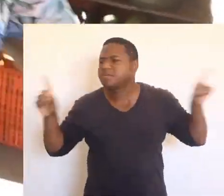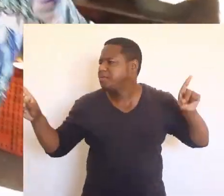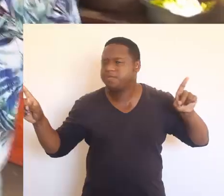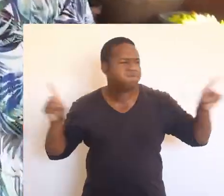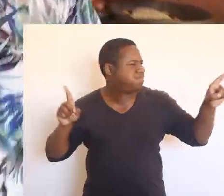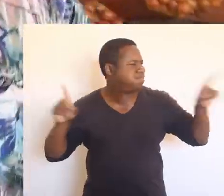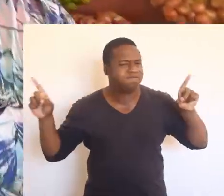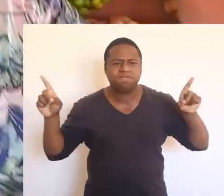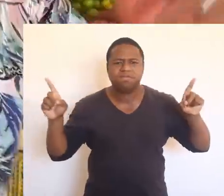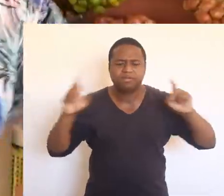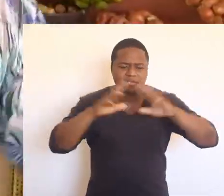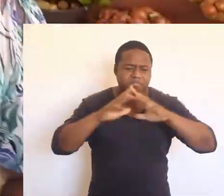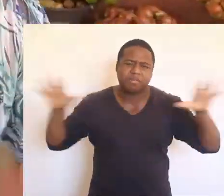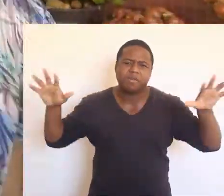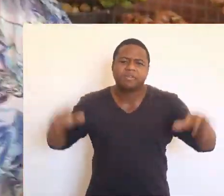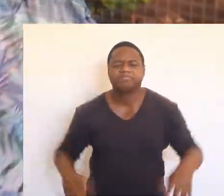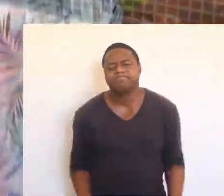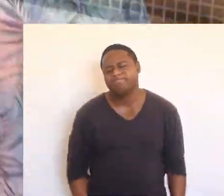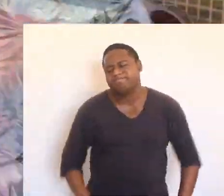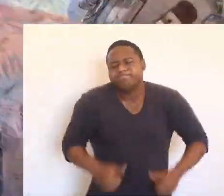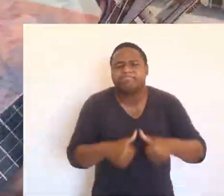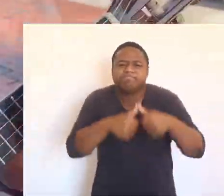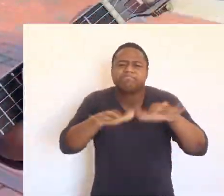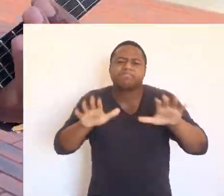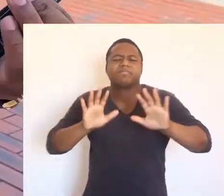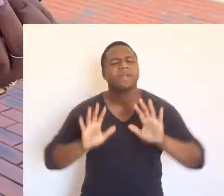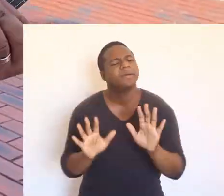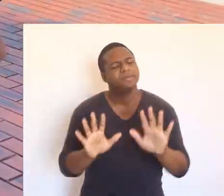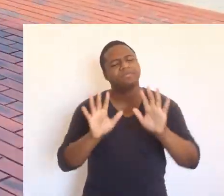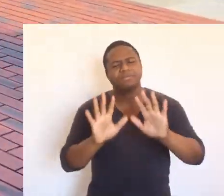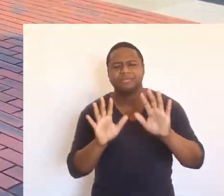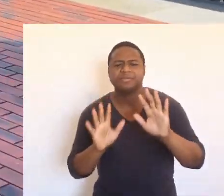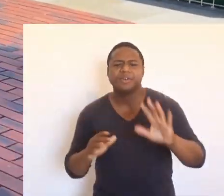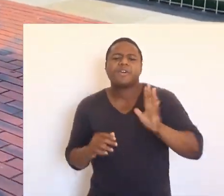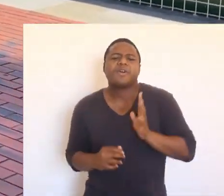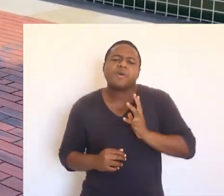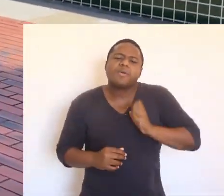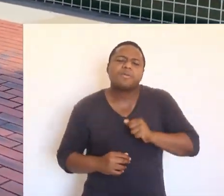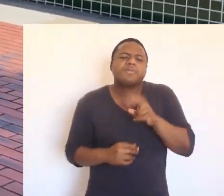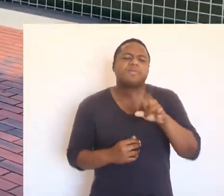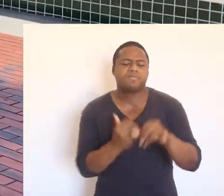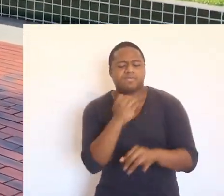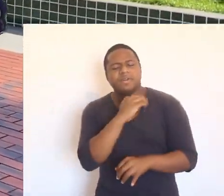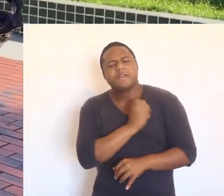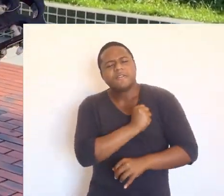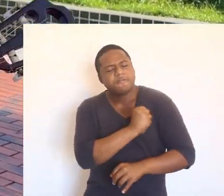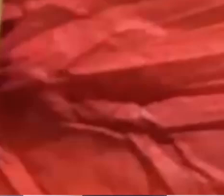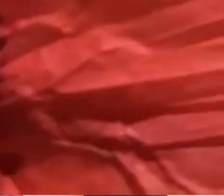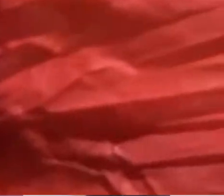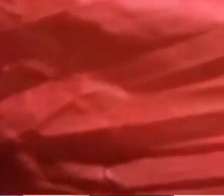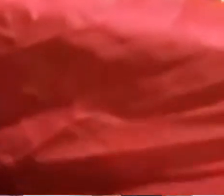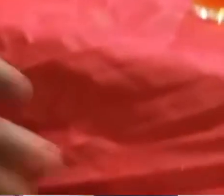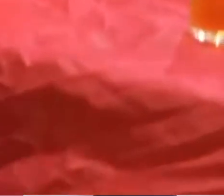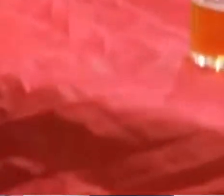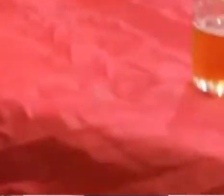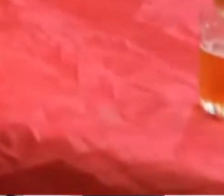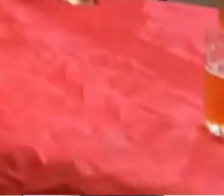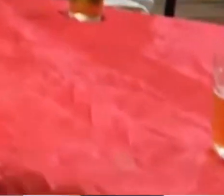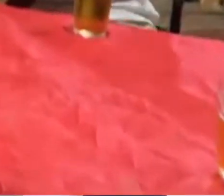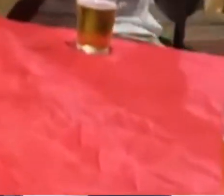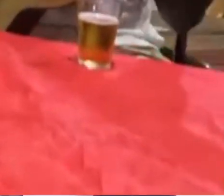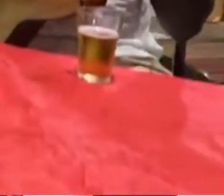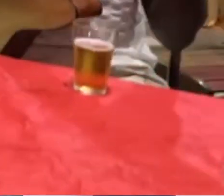sua direção. Deixa estar, que o amor permanece